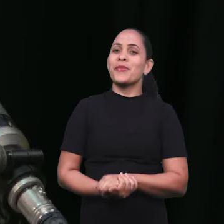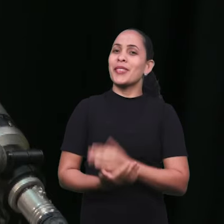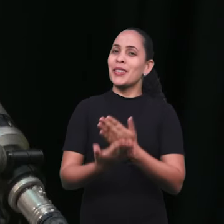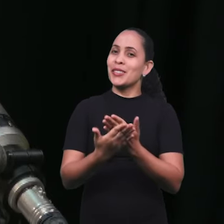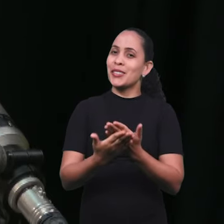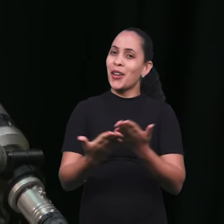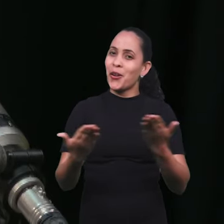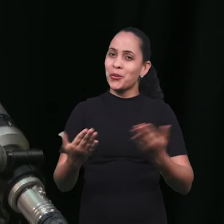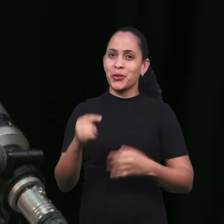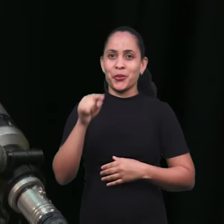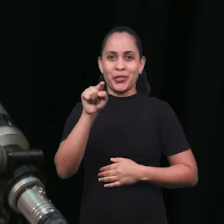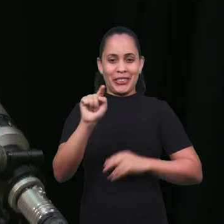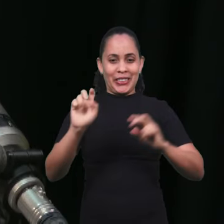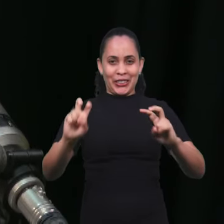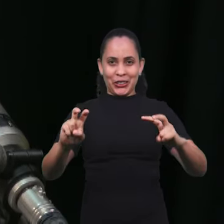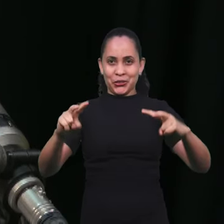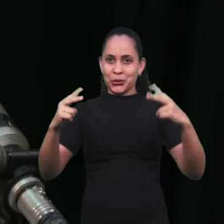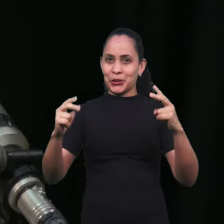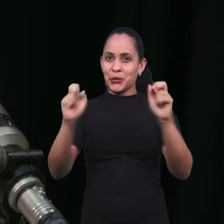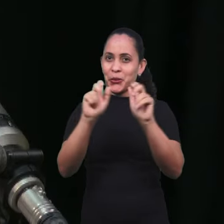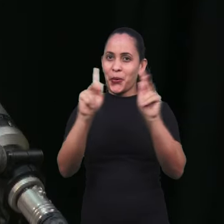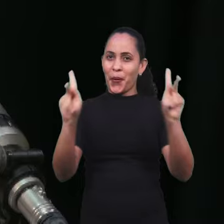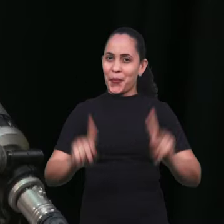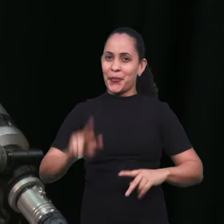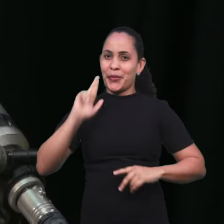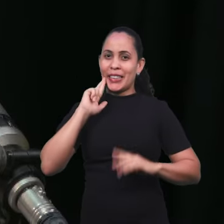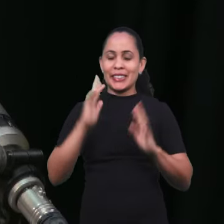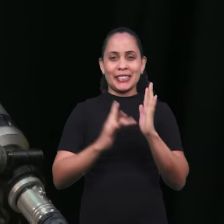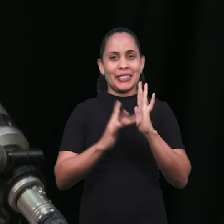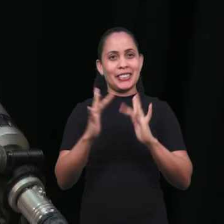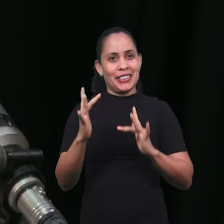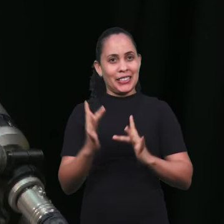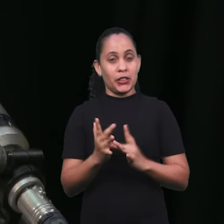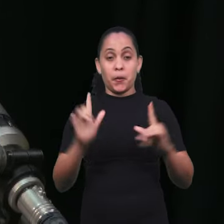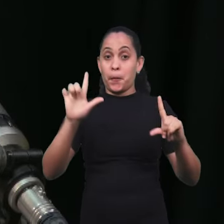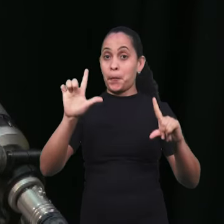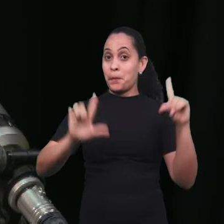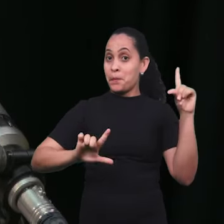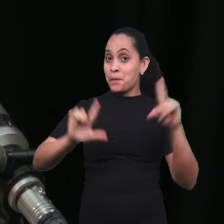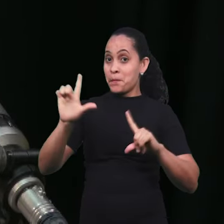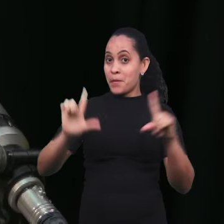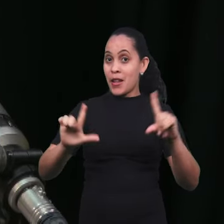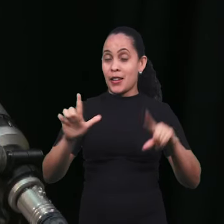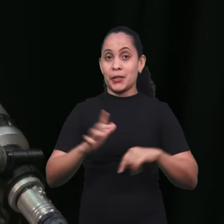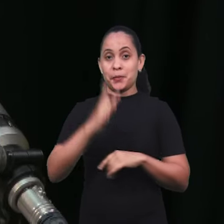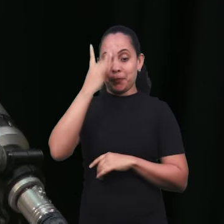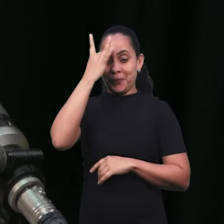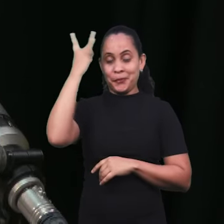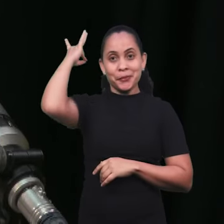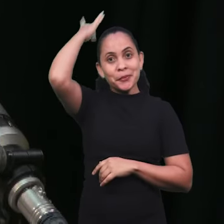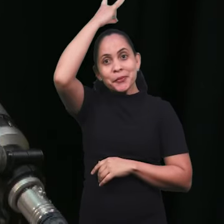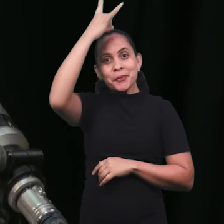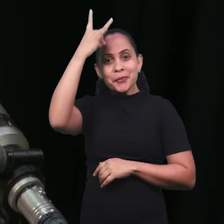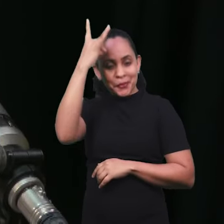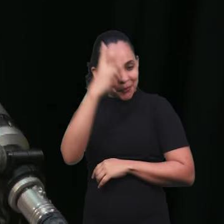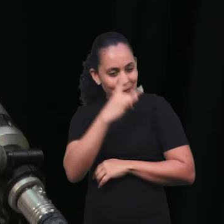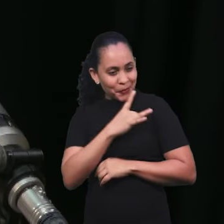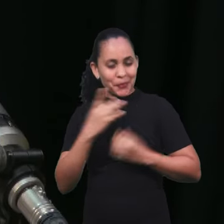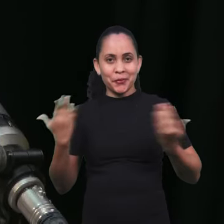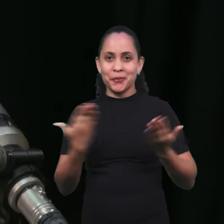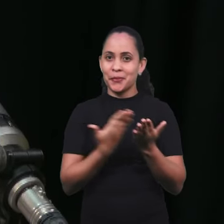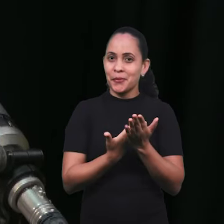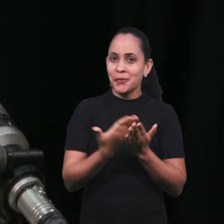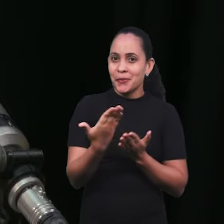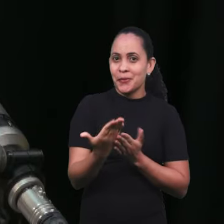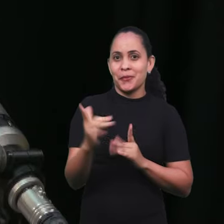Eu saúdo você que nos assiste com a paz do Senhor Jesus. Este é o programa Batismo com o Espírito Santo. Estamos começando